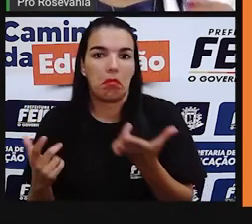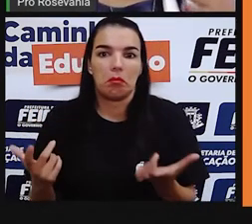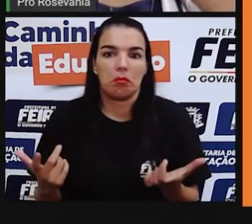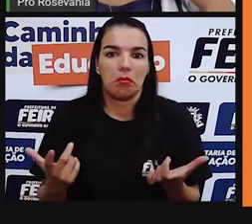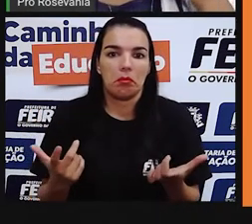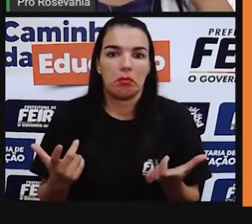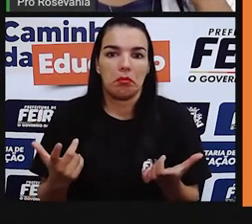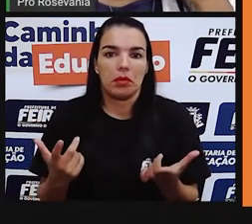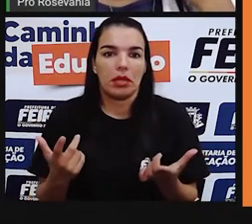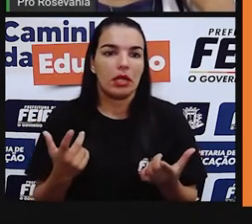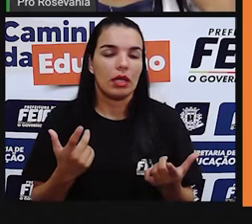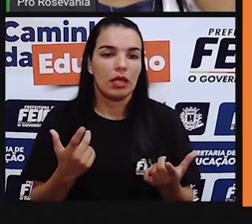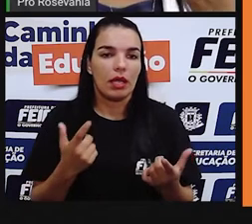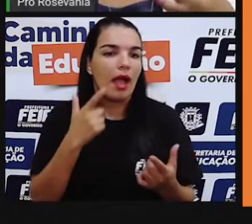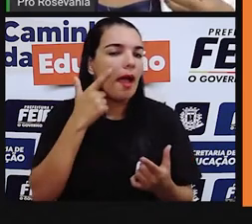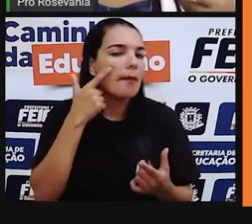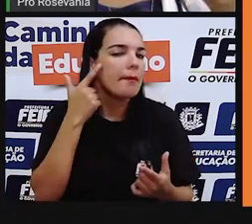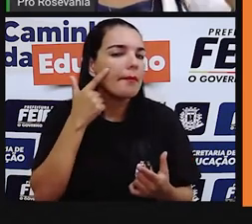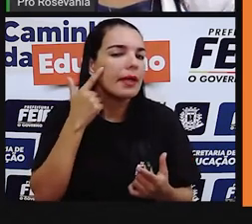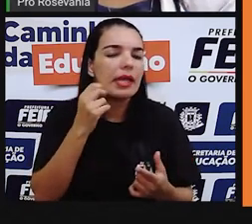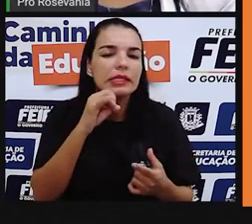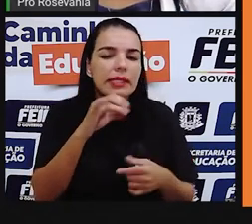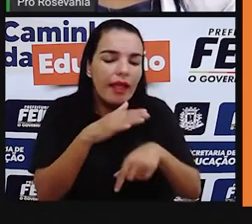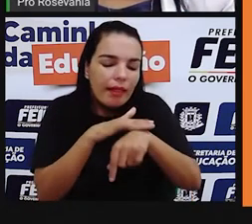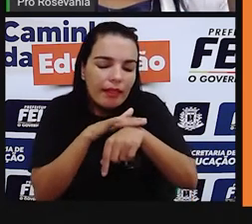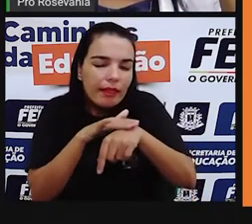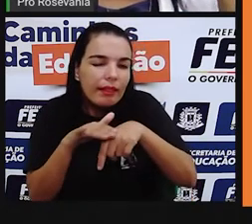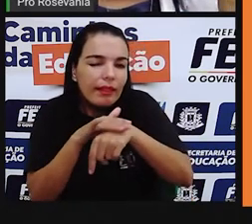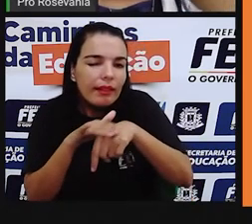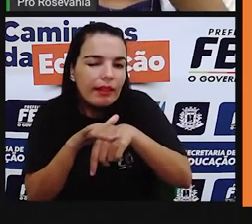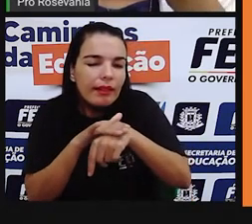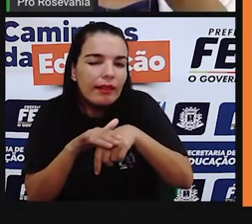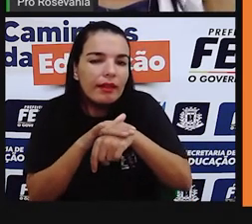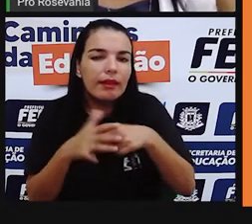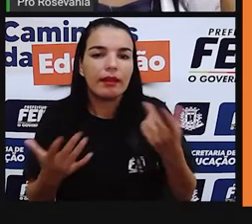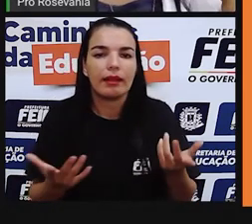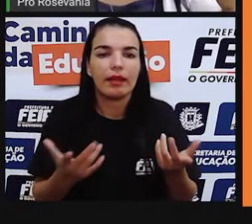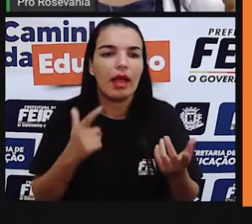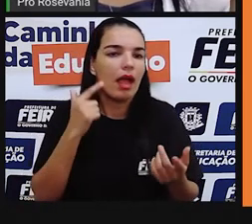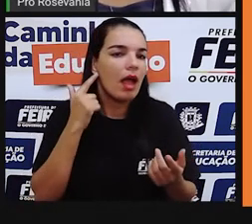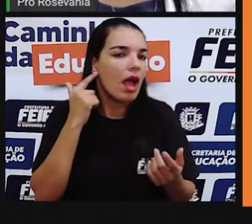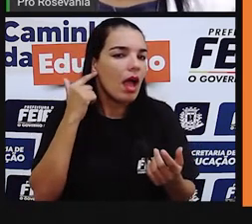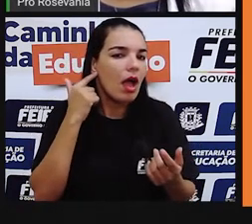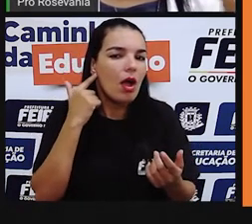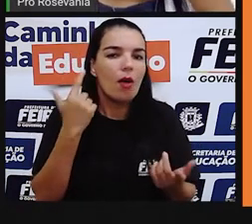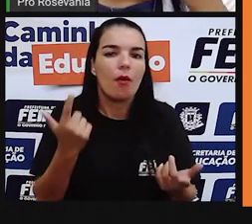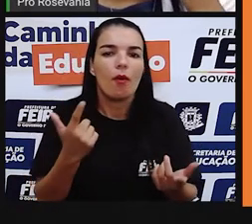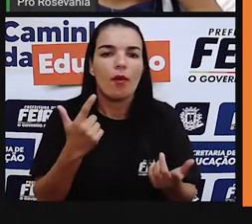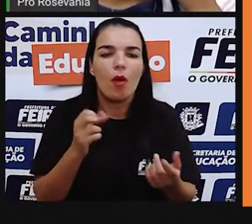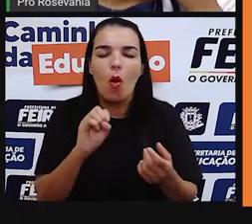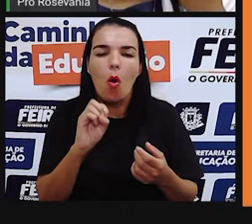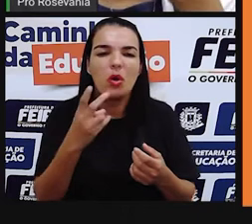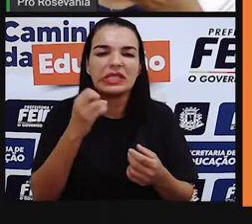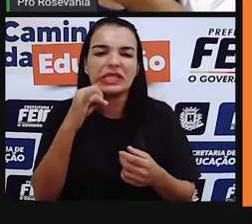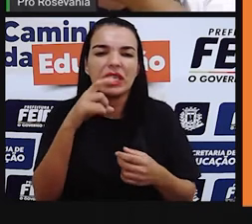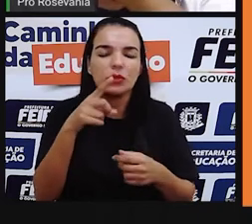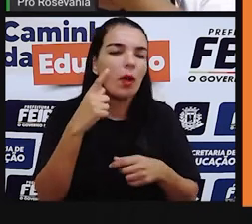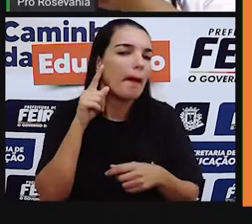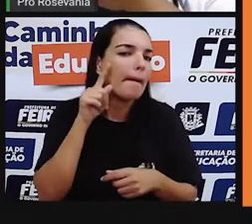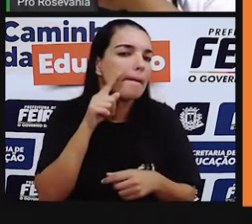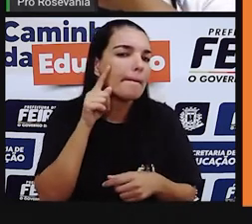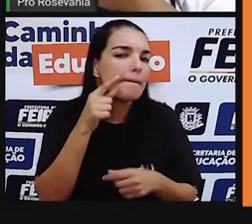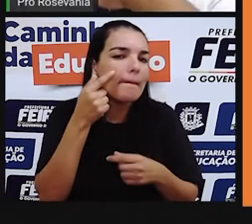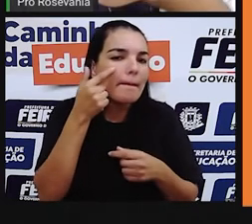da Pro, a pele mais fina, né, a língua traseira, ou a pele mais um pouquinho assim, né,